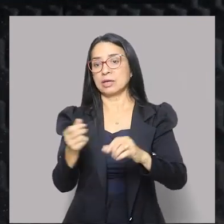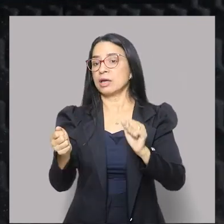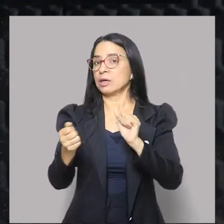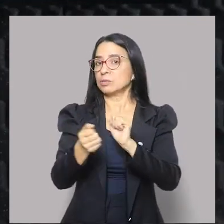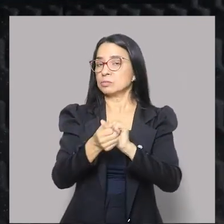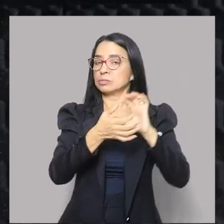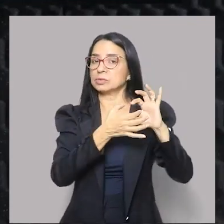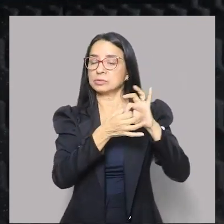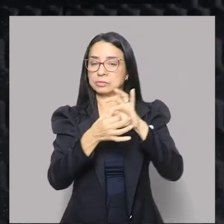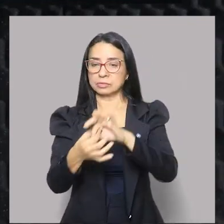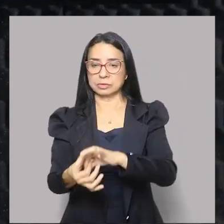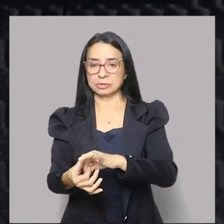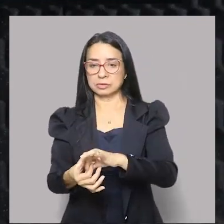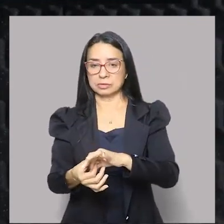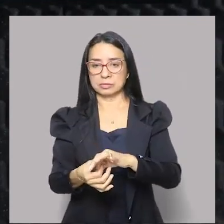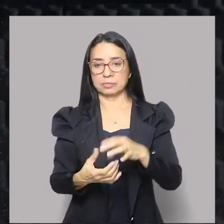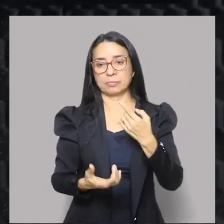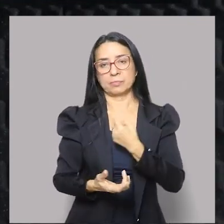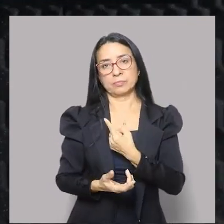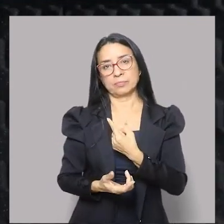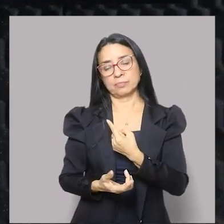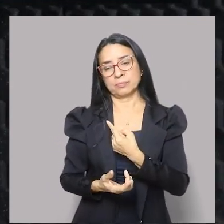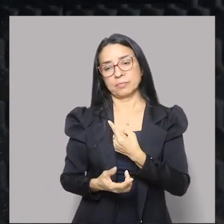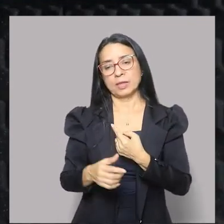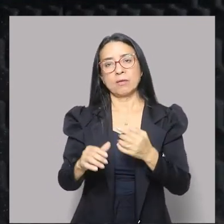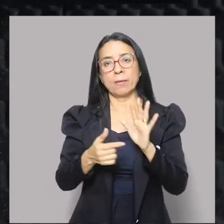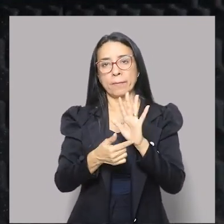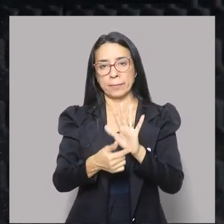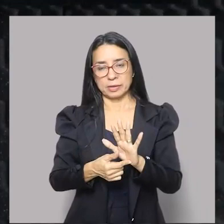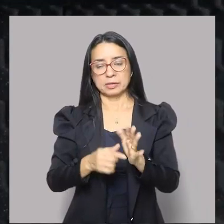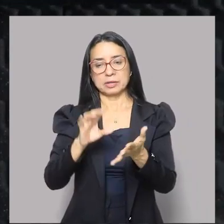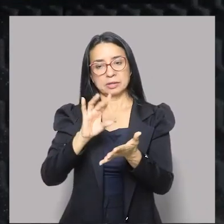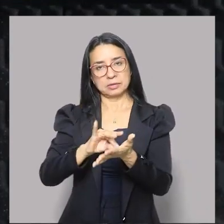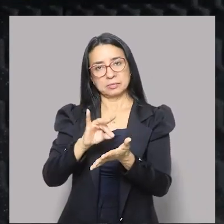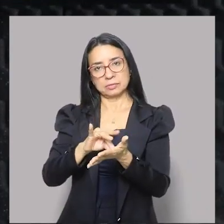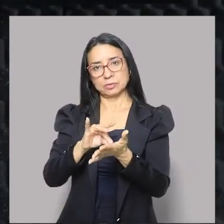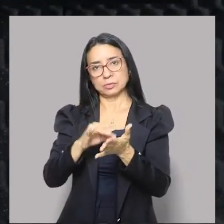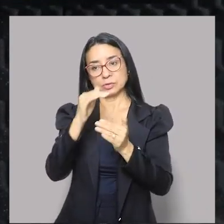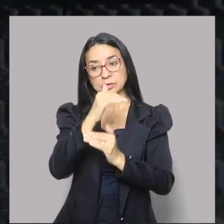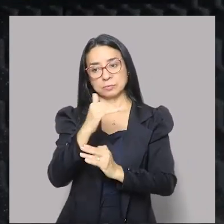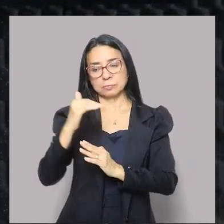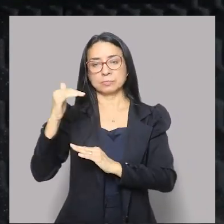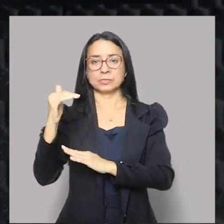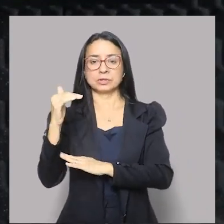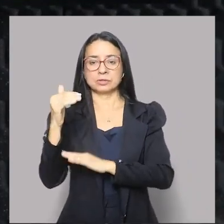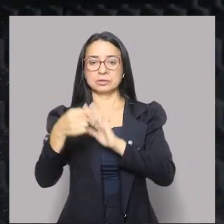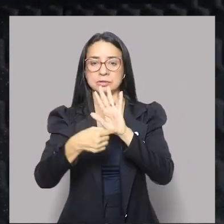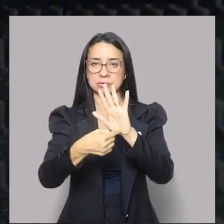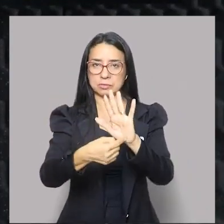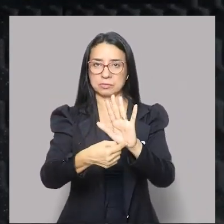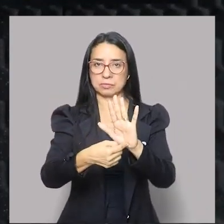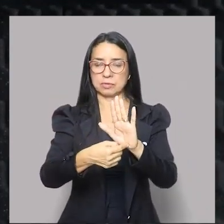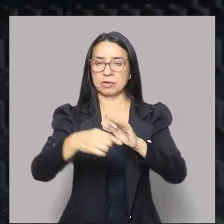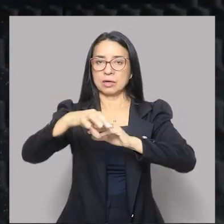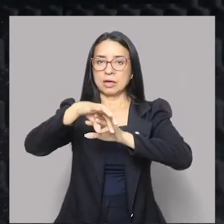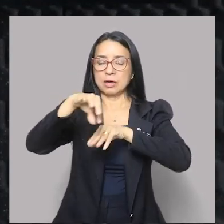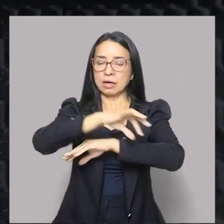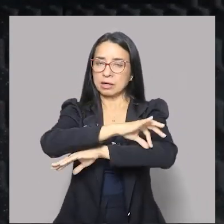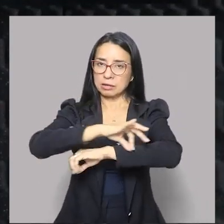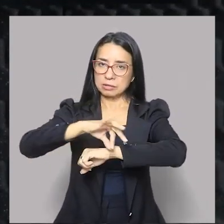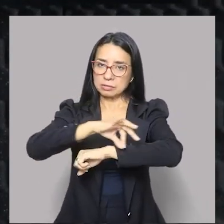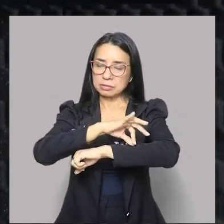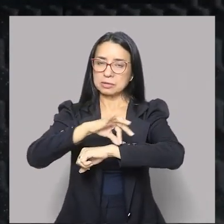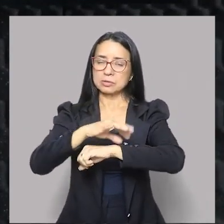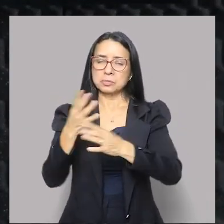apresentar de fato em que nível, em que patamar a arquitetura hostil se encontra no Brasil? Ela